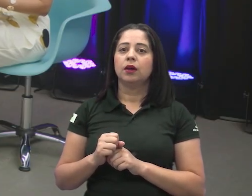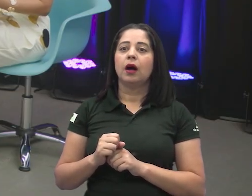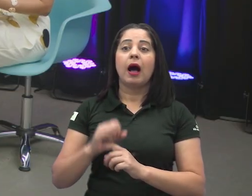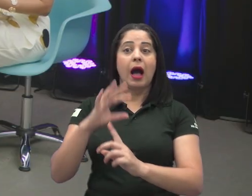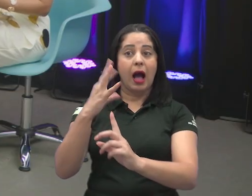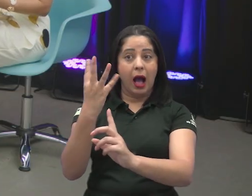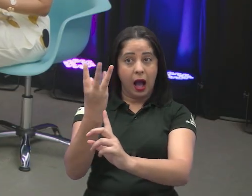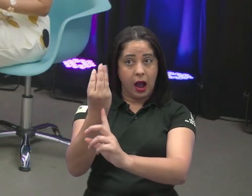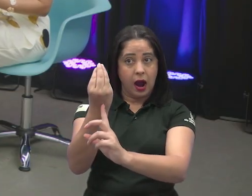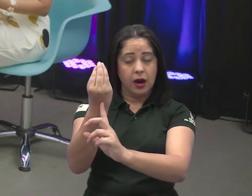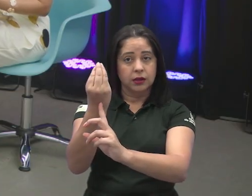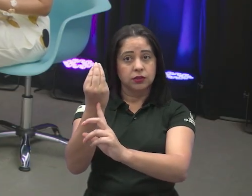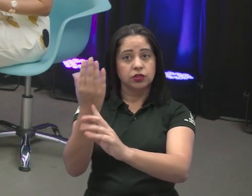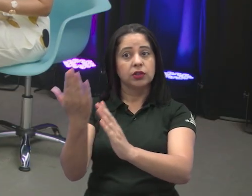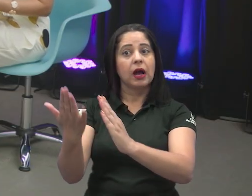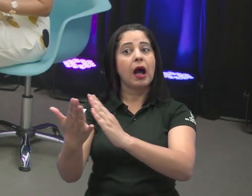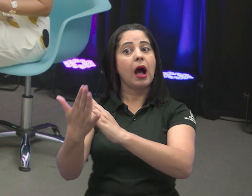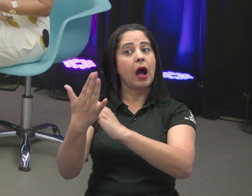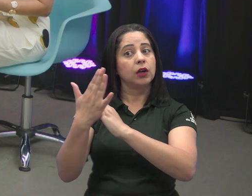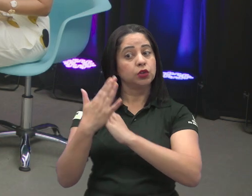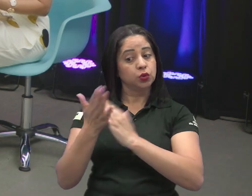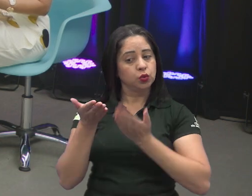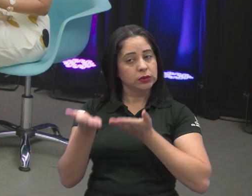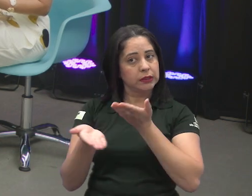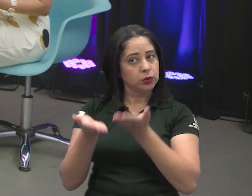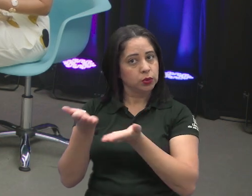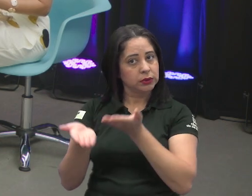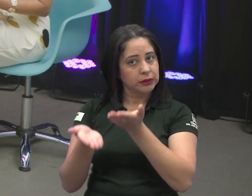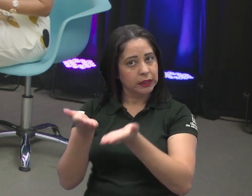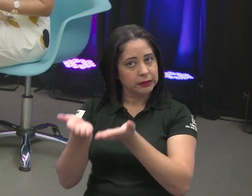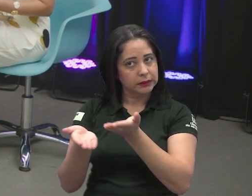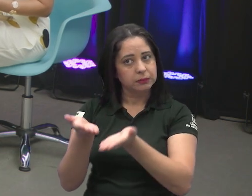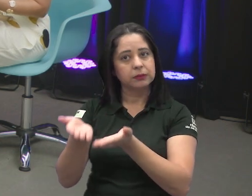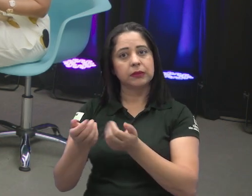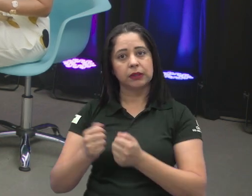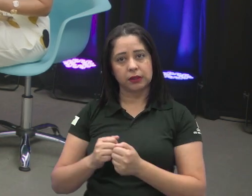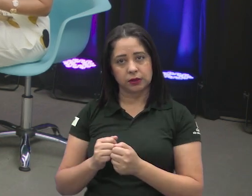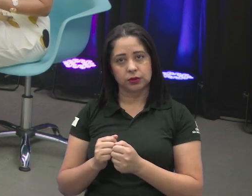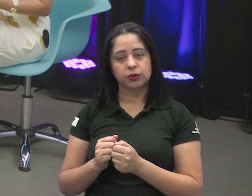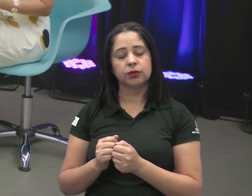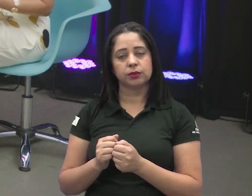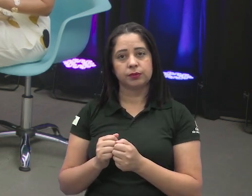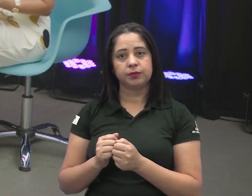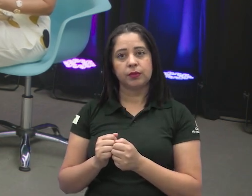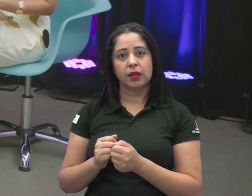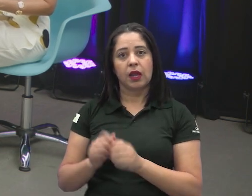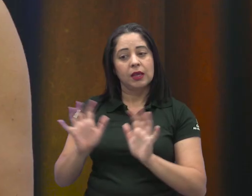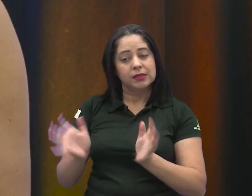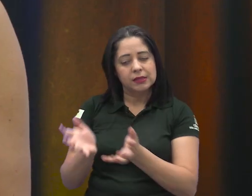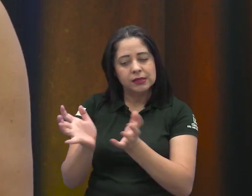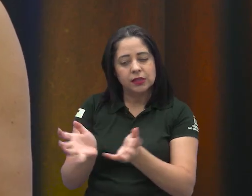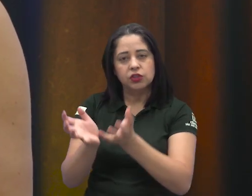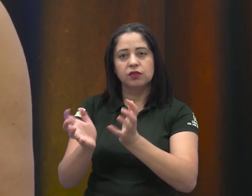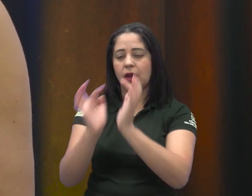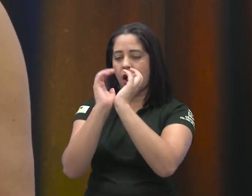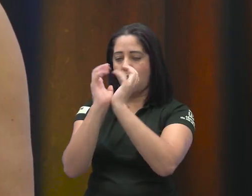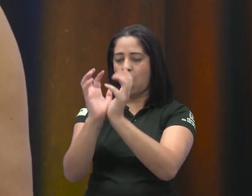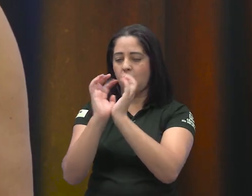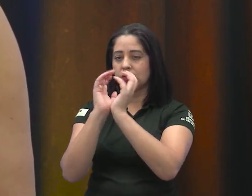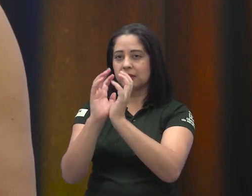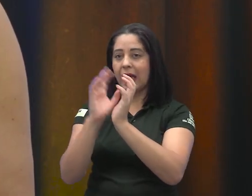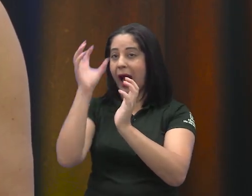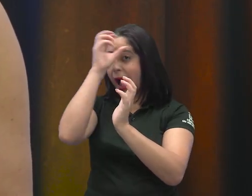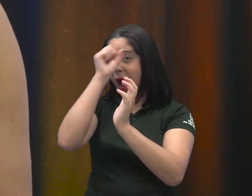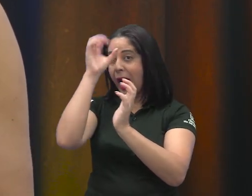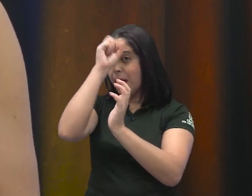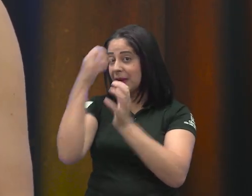o quanto ele é peça fundamental, né? No trabalho da neuroplasticidade, de realmente estimular o cérebro a